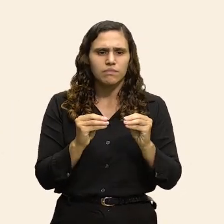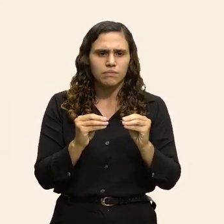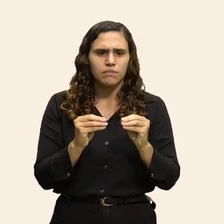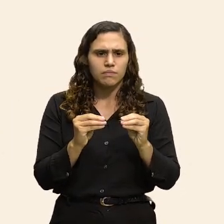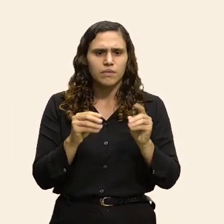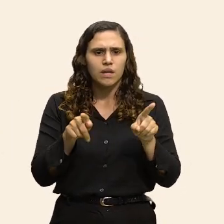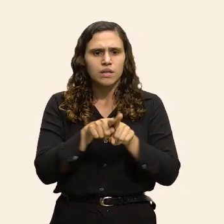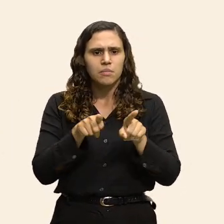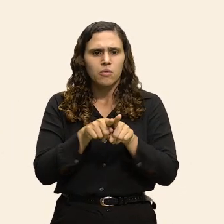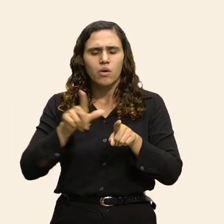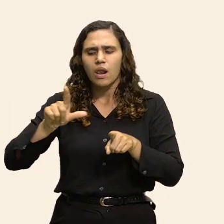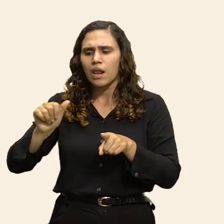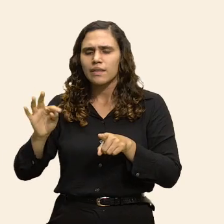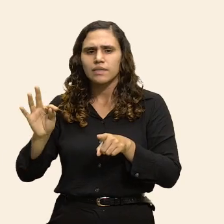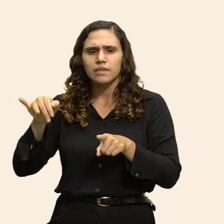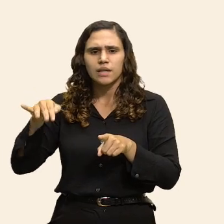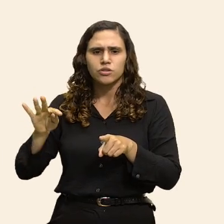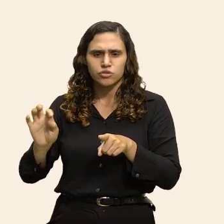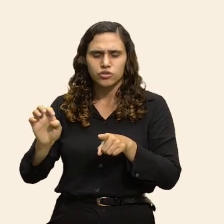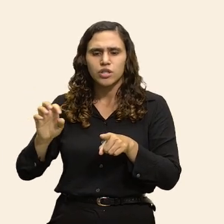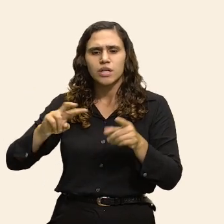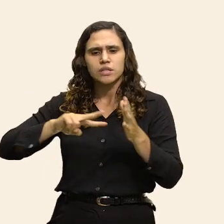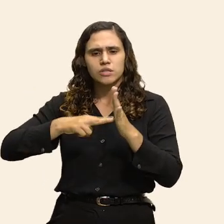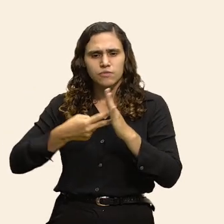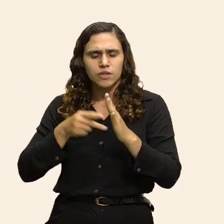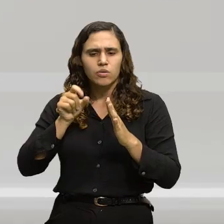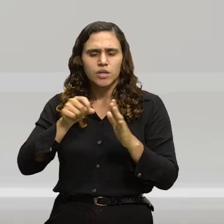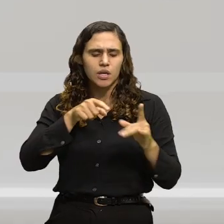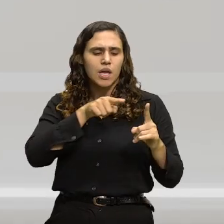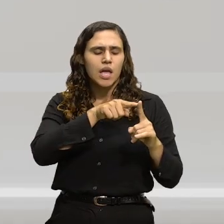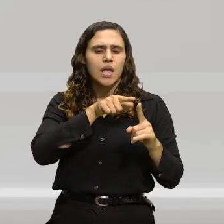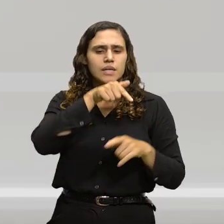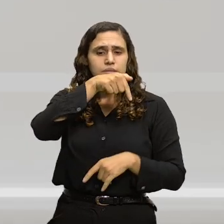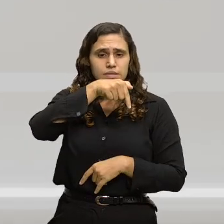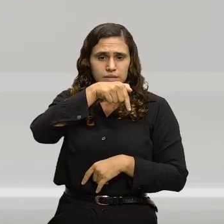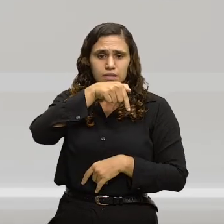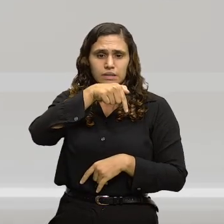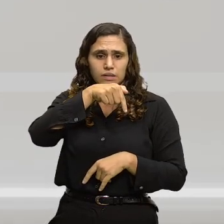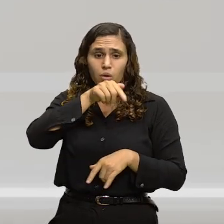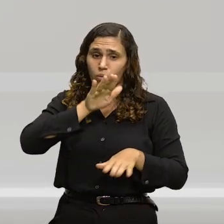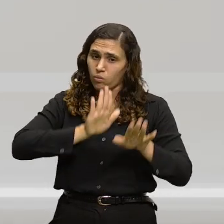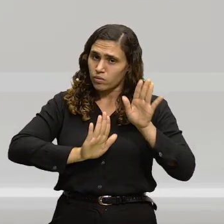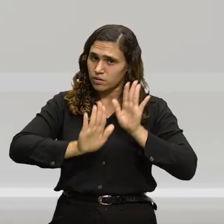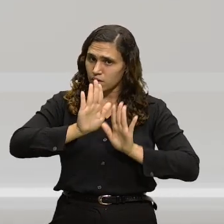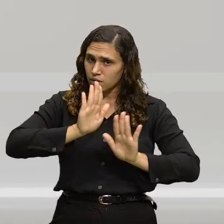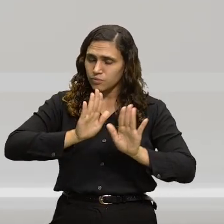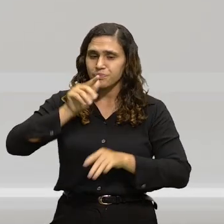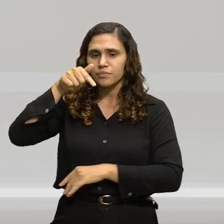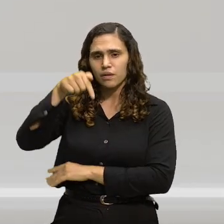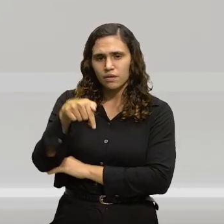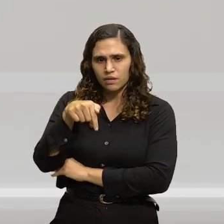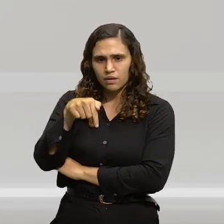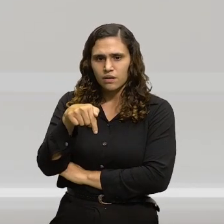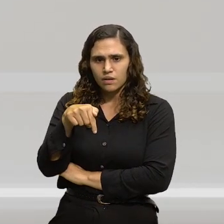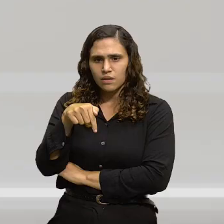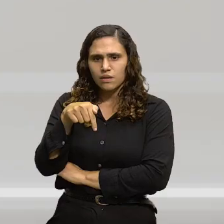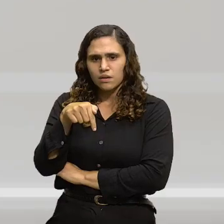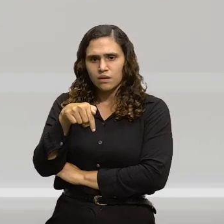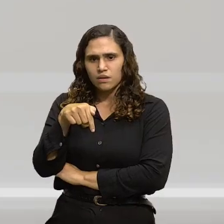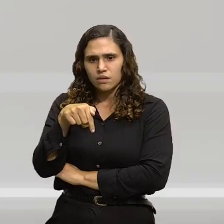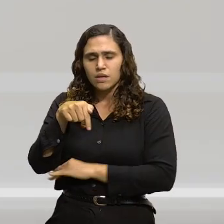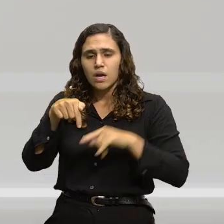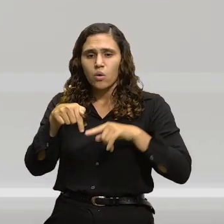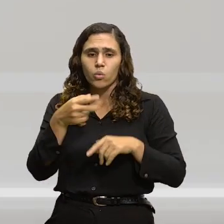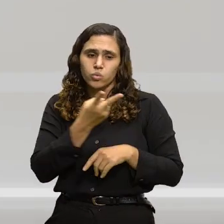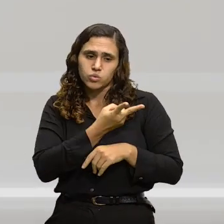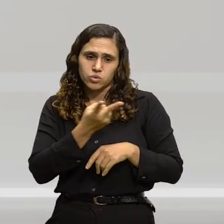altera o estado físico da matéria. Esse Q também é calor, só que cuidado, nós usamos Q tanto para o calor sensível quanto para o calor